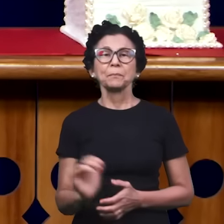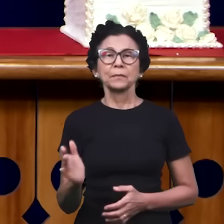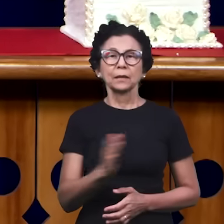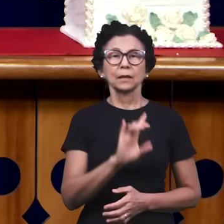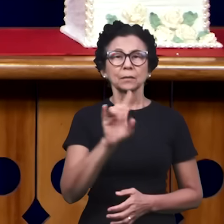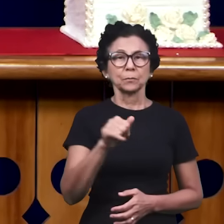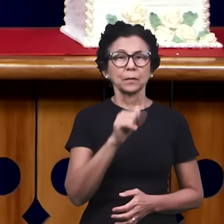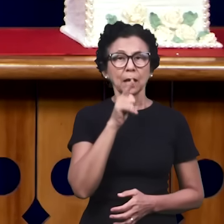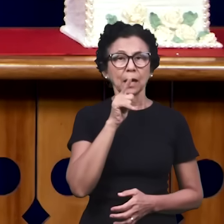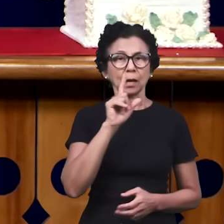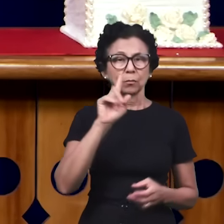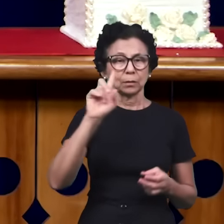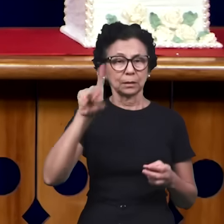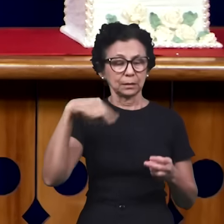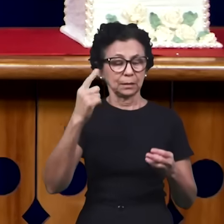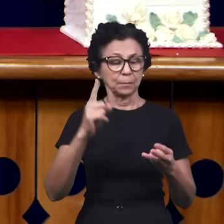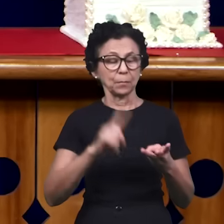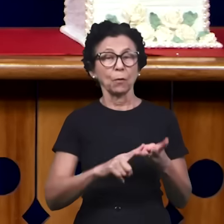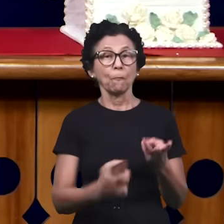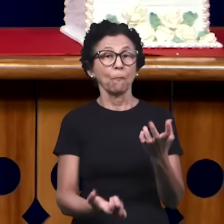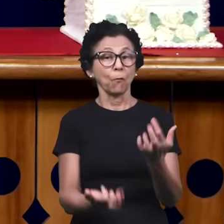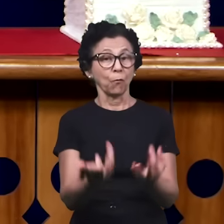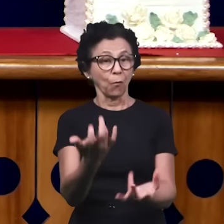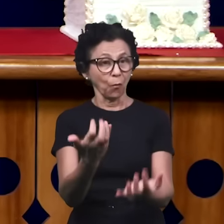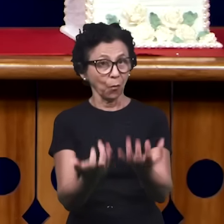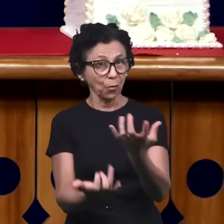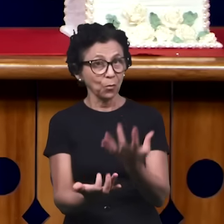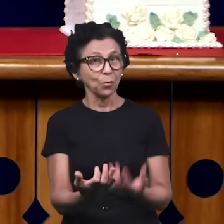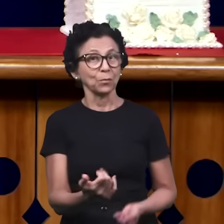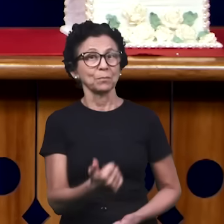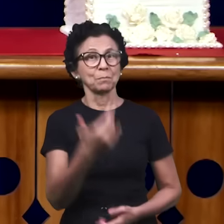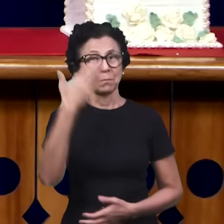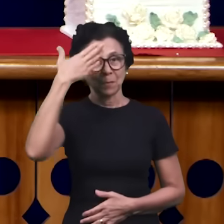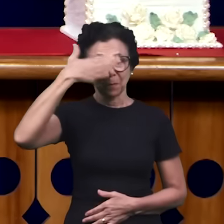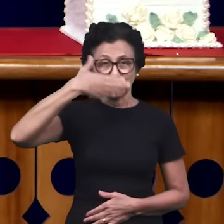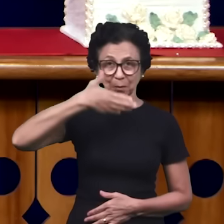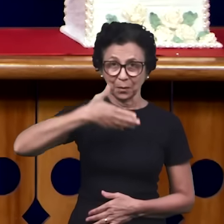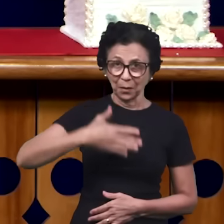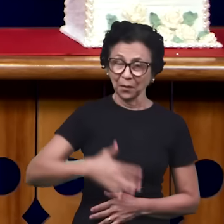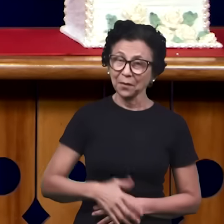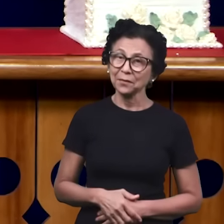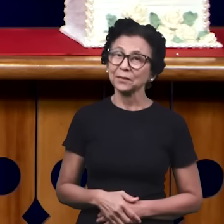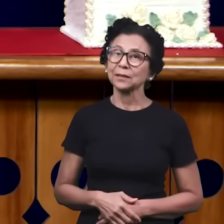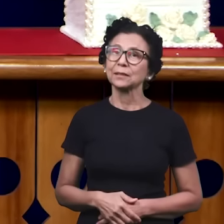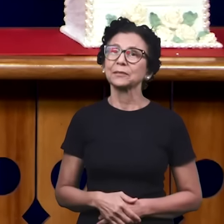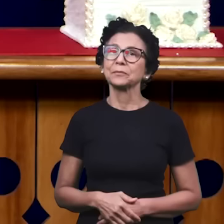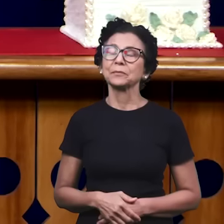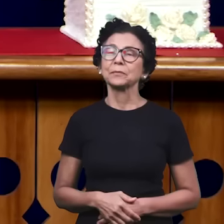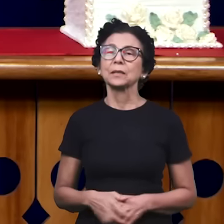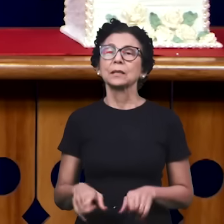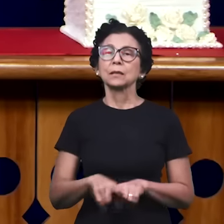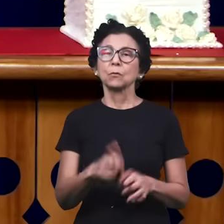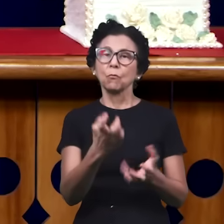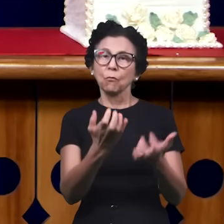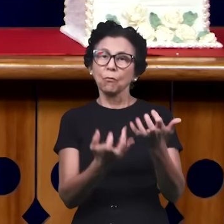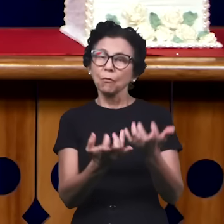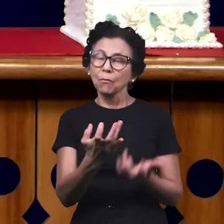passo que ele vai colocar no fogo. E aí vem as provas, mas também o fogo fala do batismo com o Espírito Santo, que vai nos